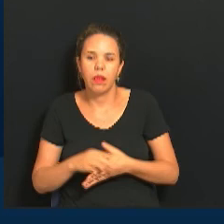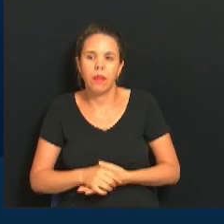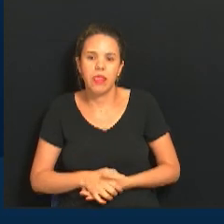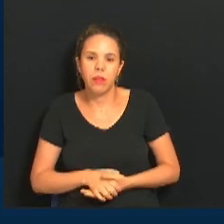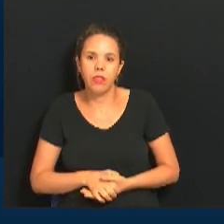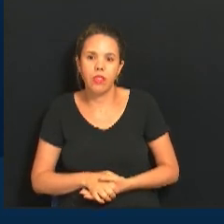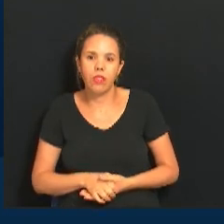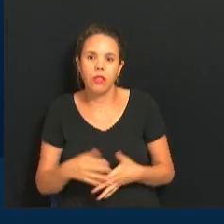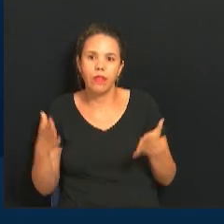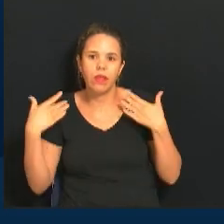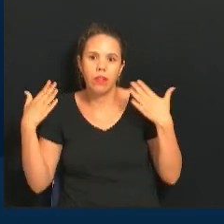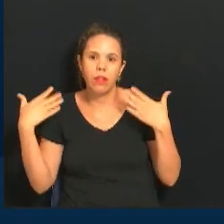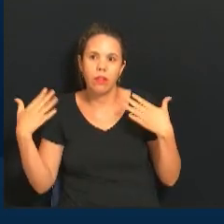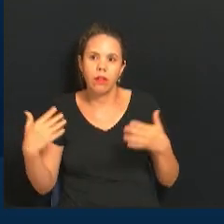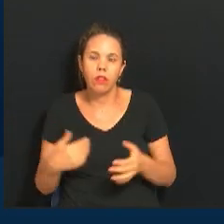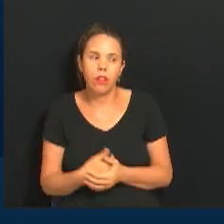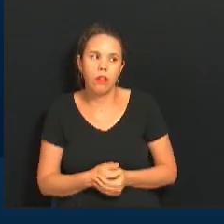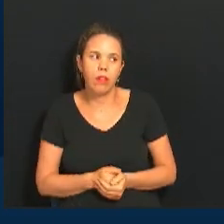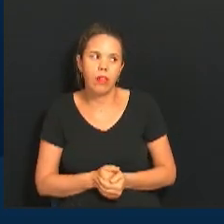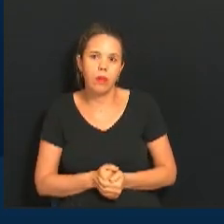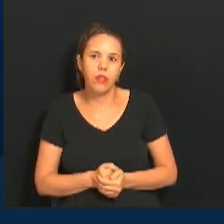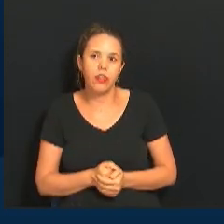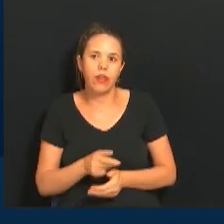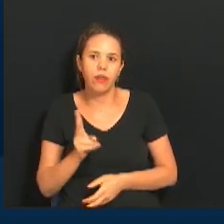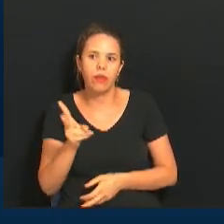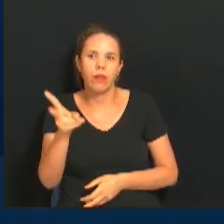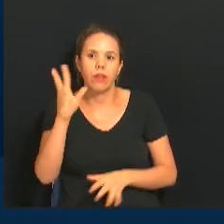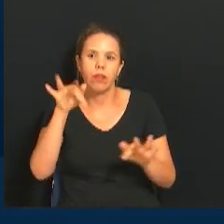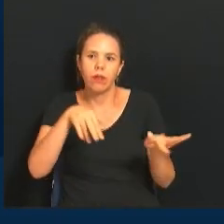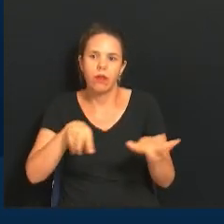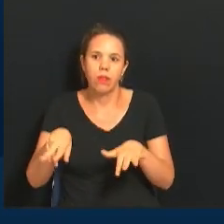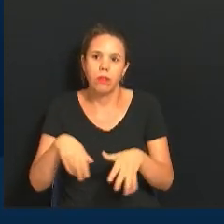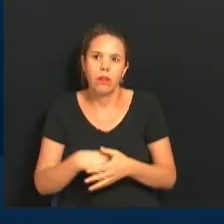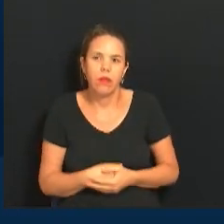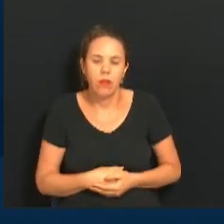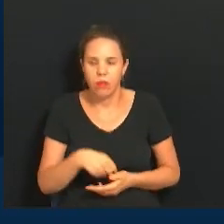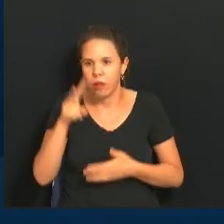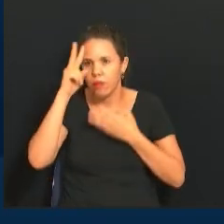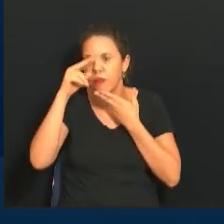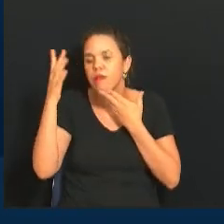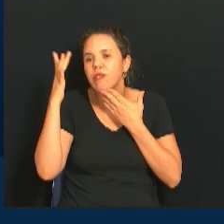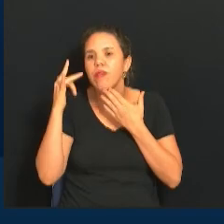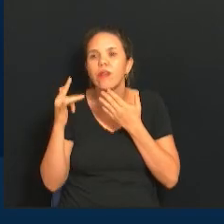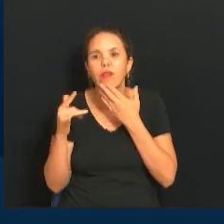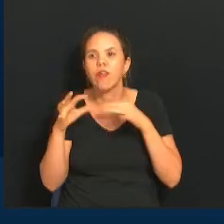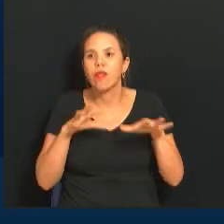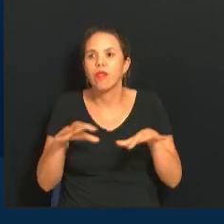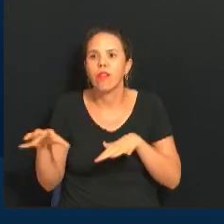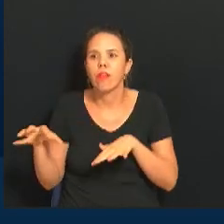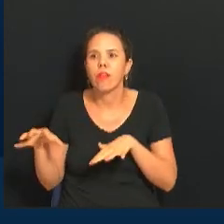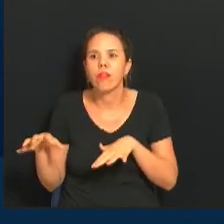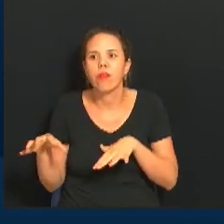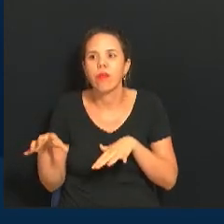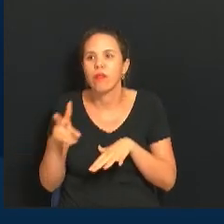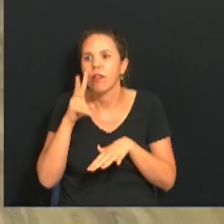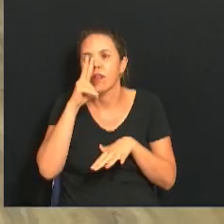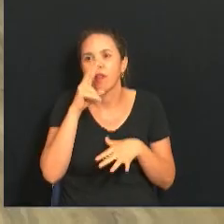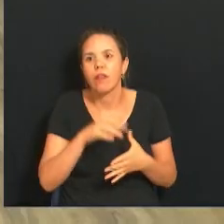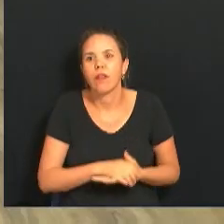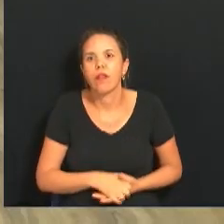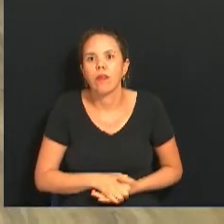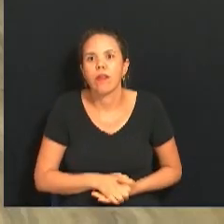calor e esse tempo deve permanecer para o fim de semana, lembrando que amanhã chuva com mais